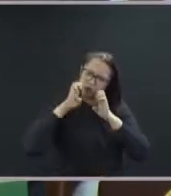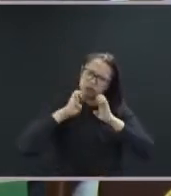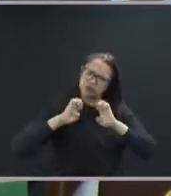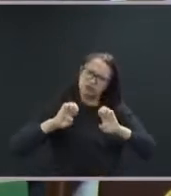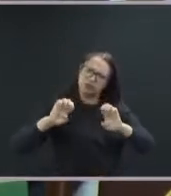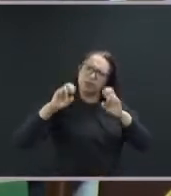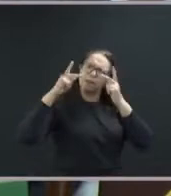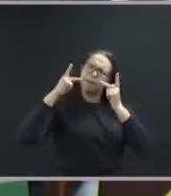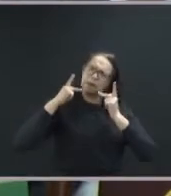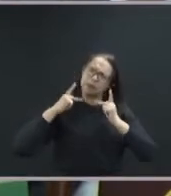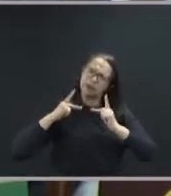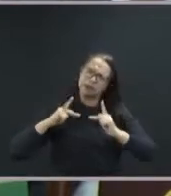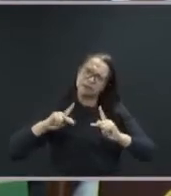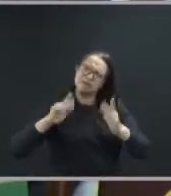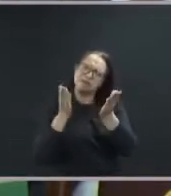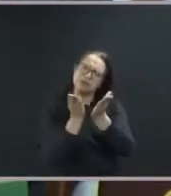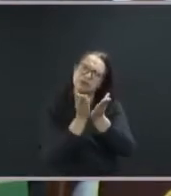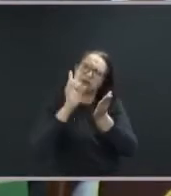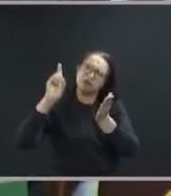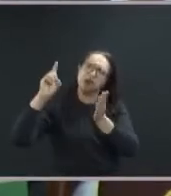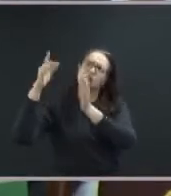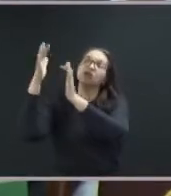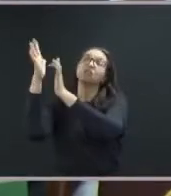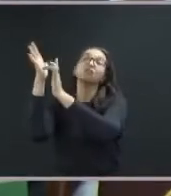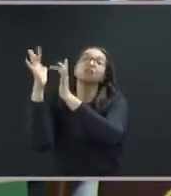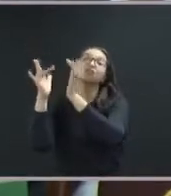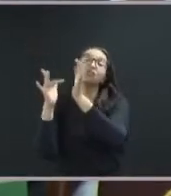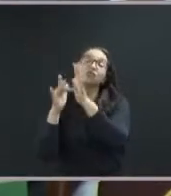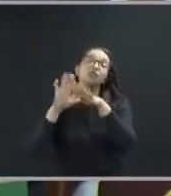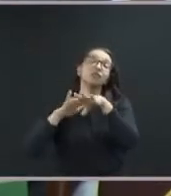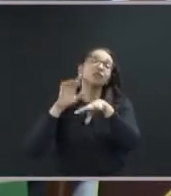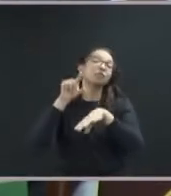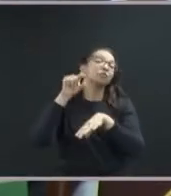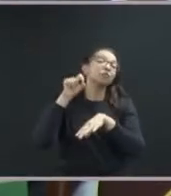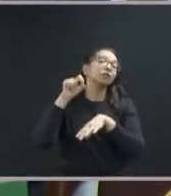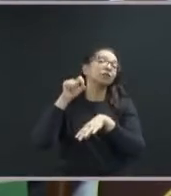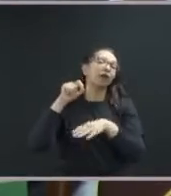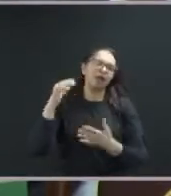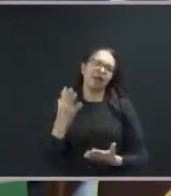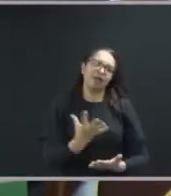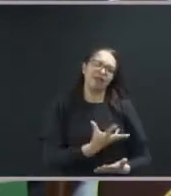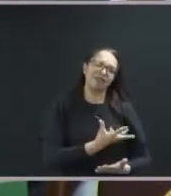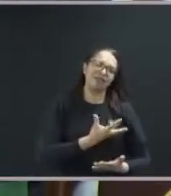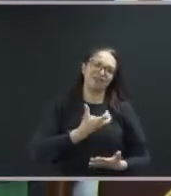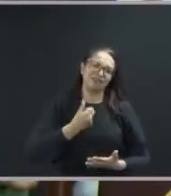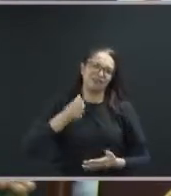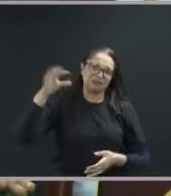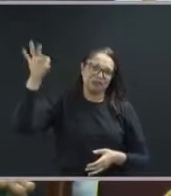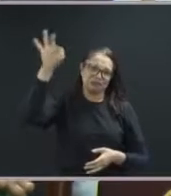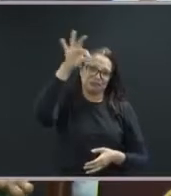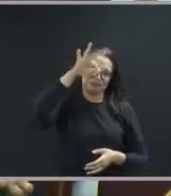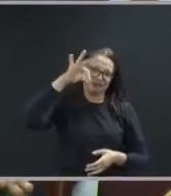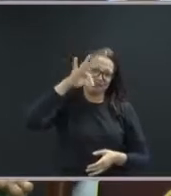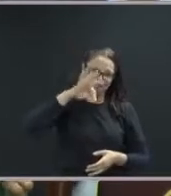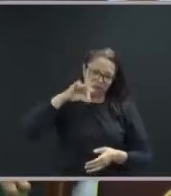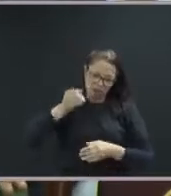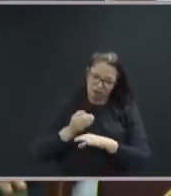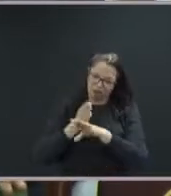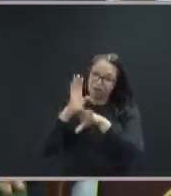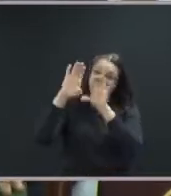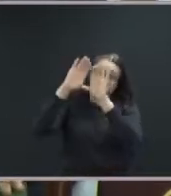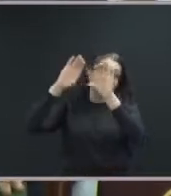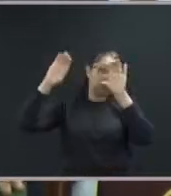Não tem mudança. Jesus salva, cura, batiza com o Espírito Santo e leva para o céu. Essa é a mensagem. Não